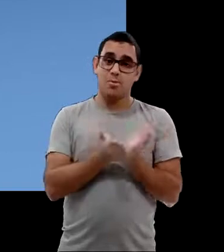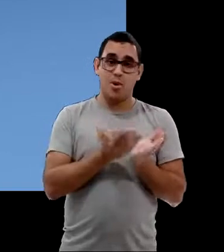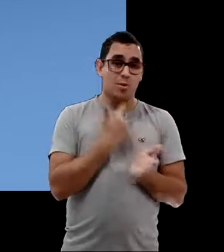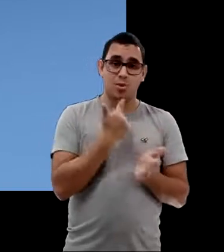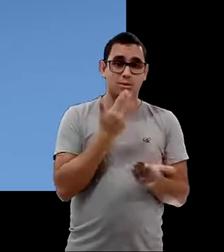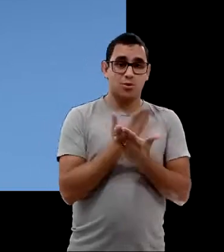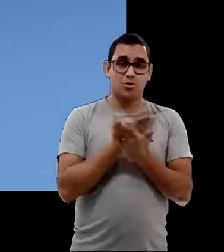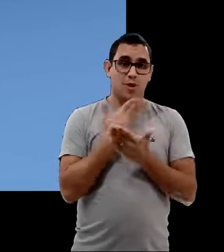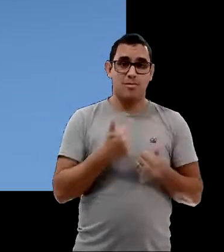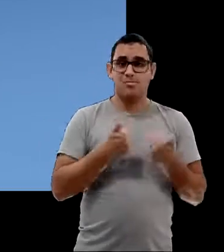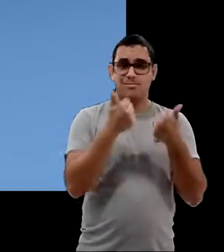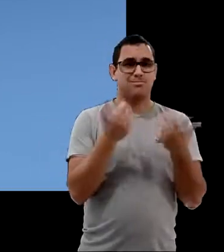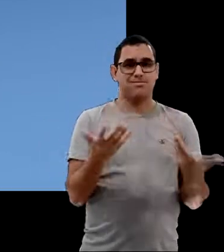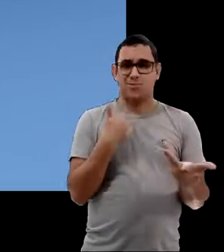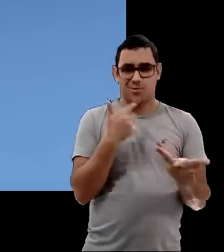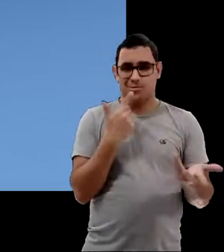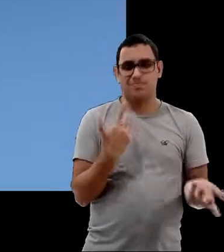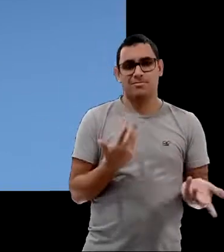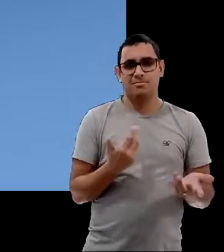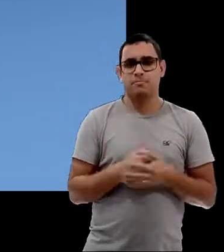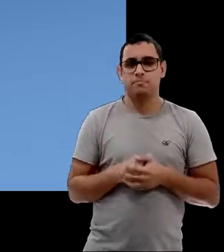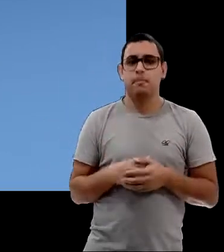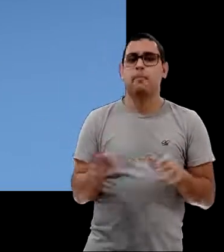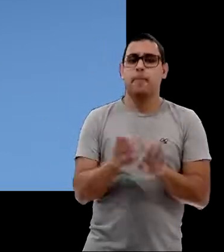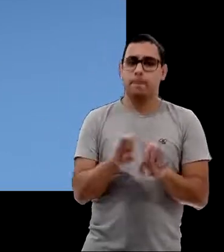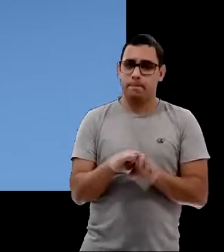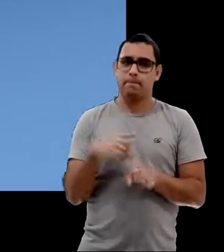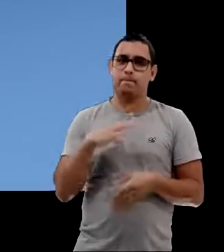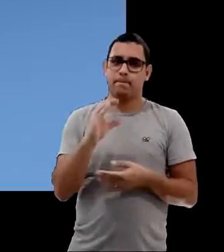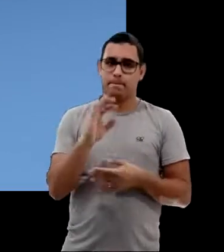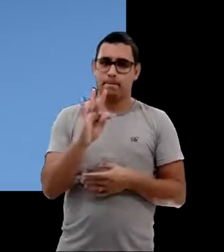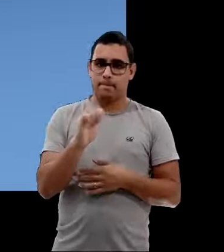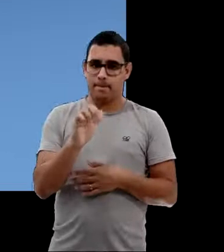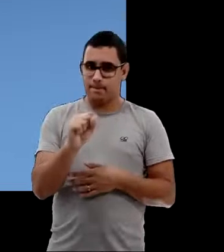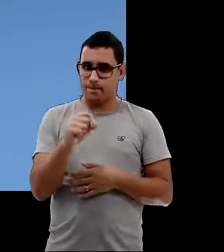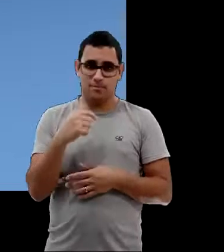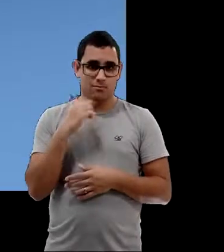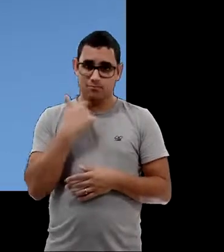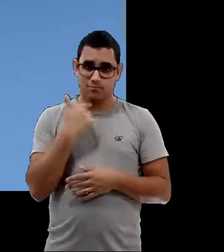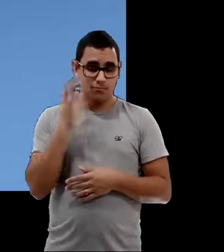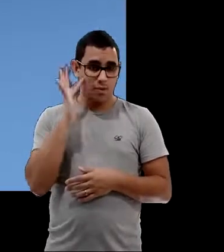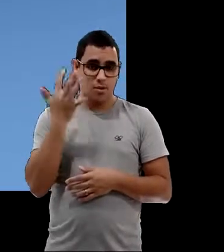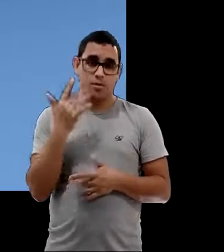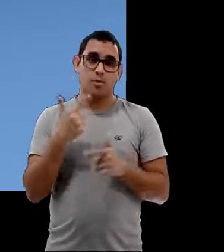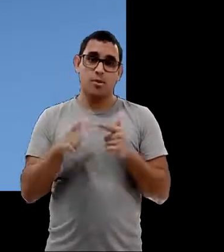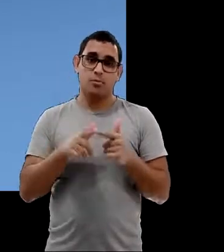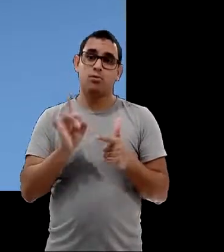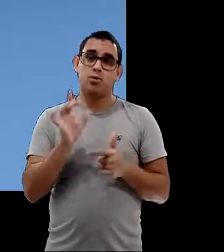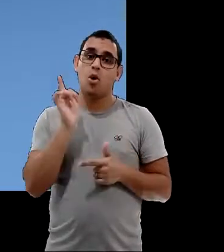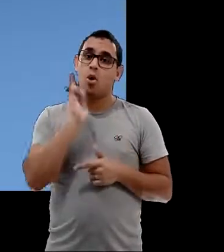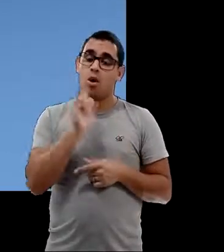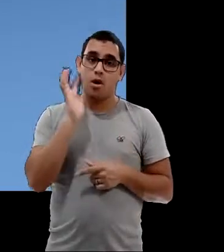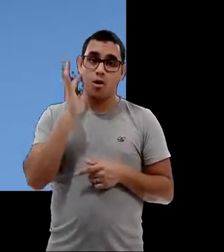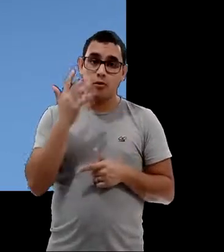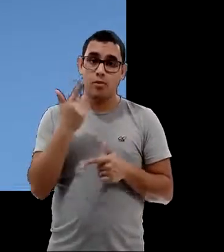justamente porque quem tem mais dinheiro consegue uma educação melhor. Mesmo colocando cotas, isso não resolve o problema. O problema